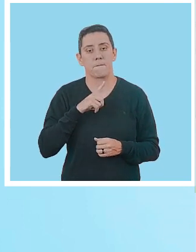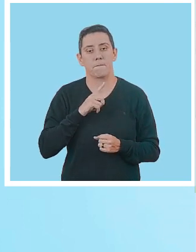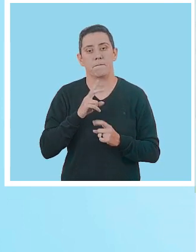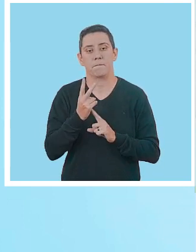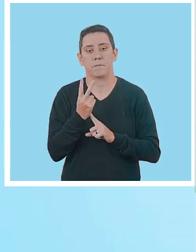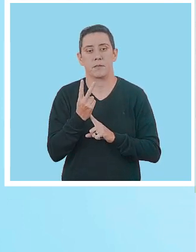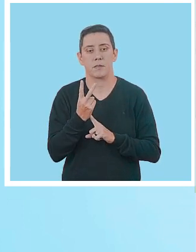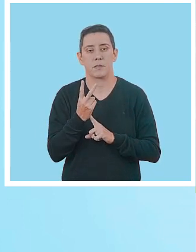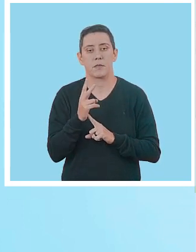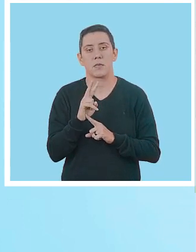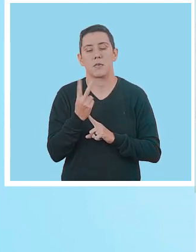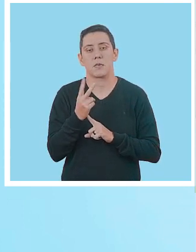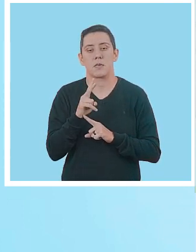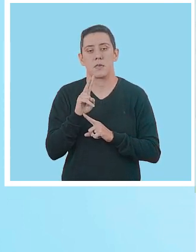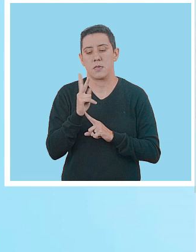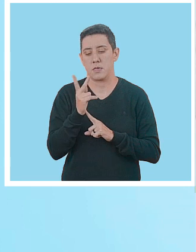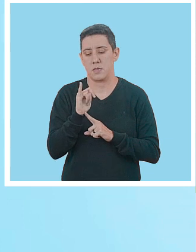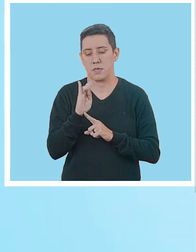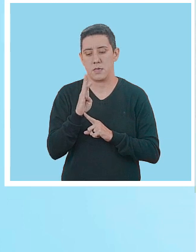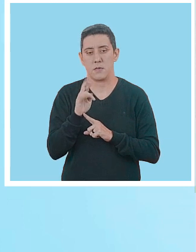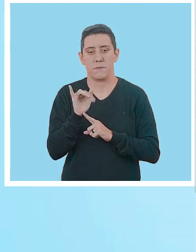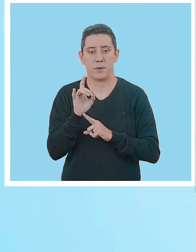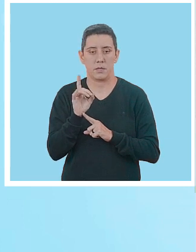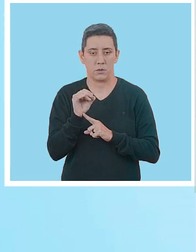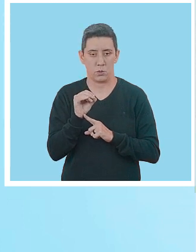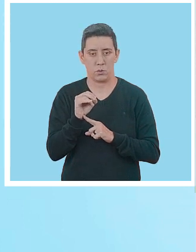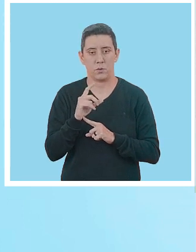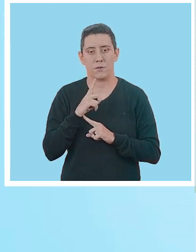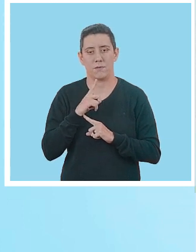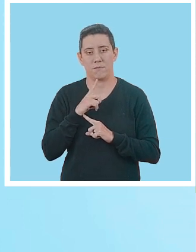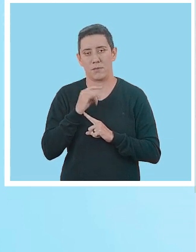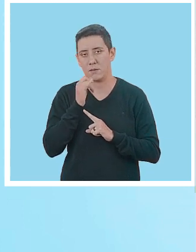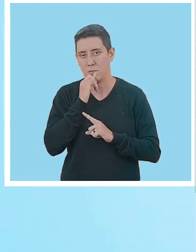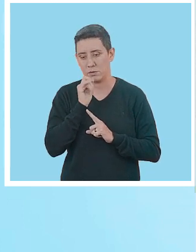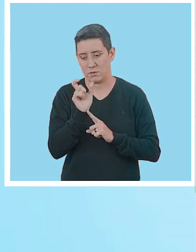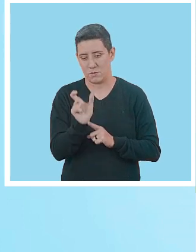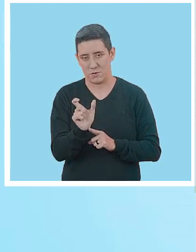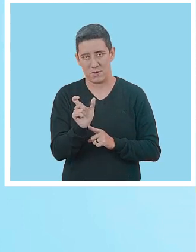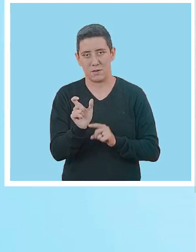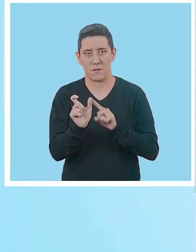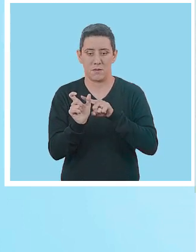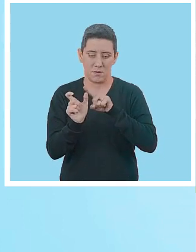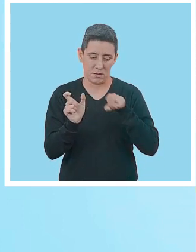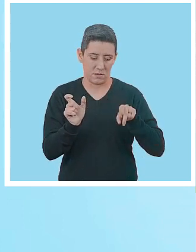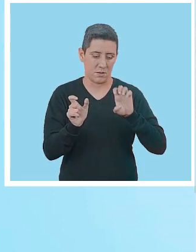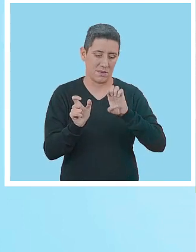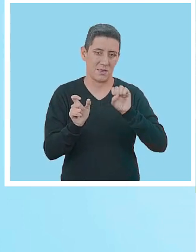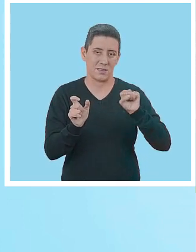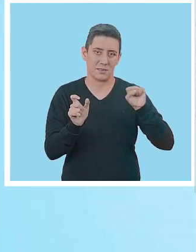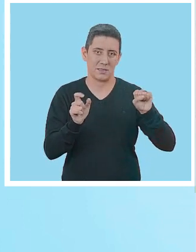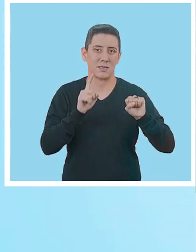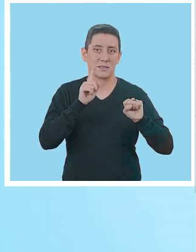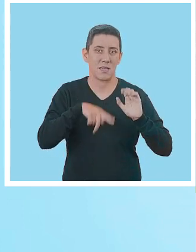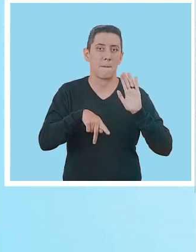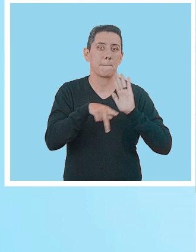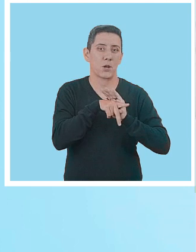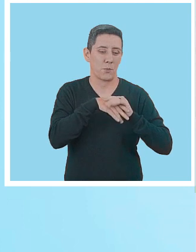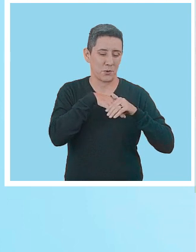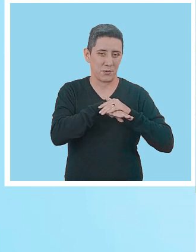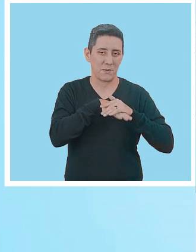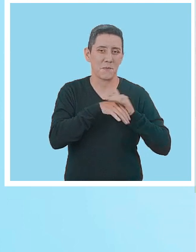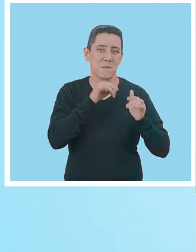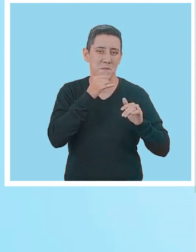com saída para bateria é o ISS lá que é o Energy Storage System né Sistema de armazenamento de energia